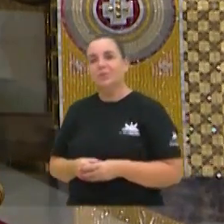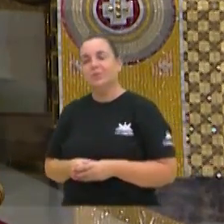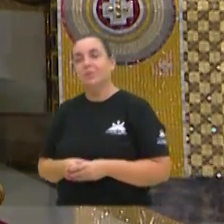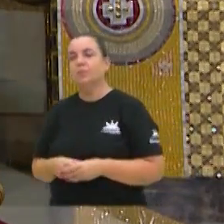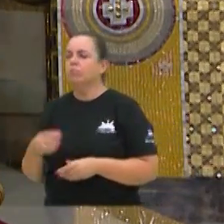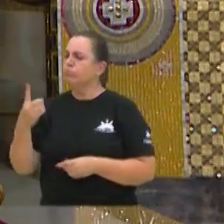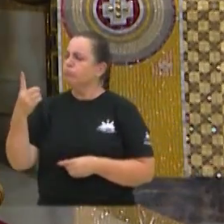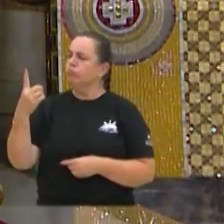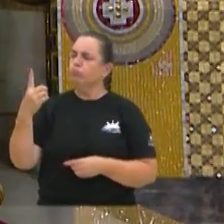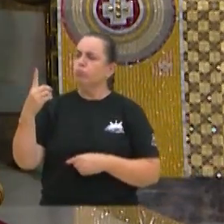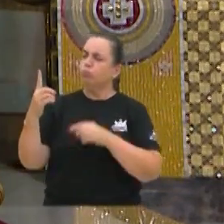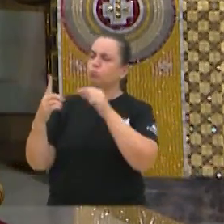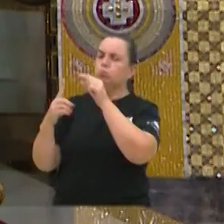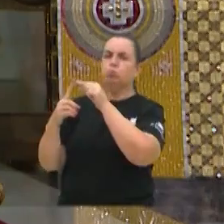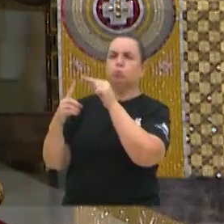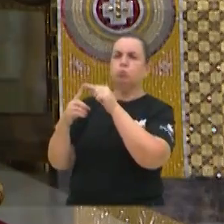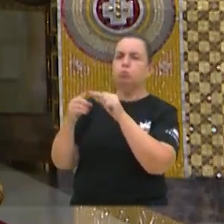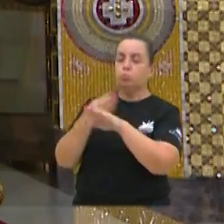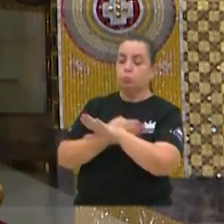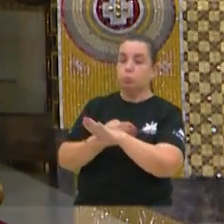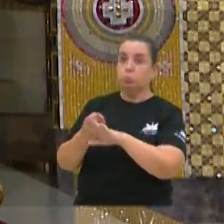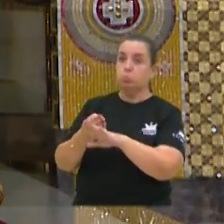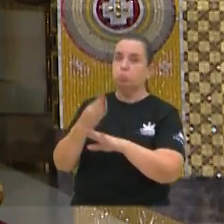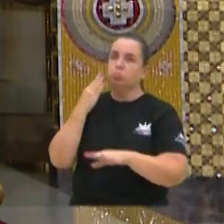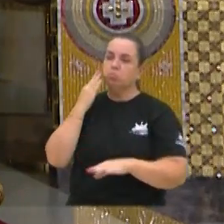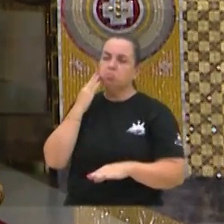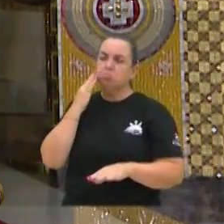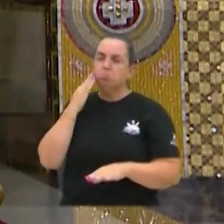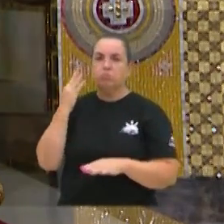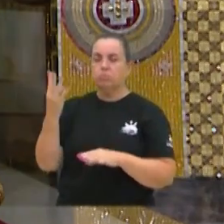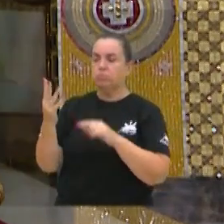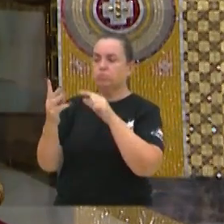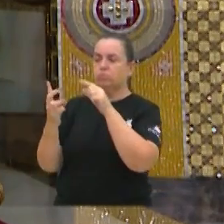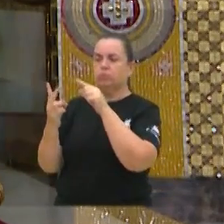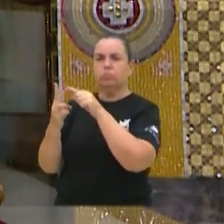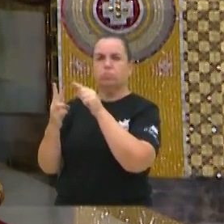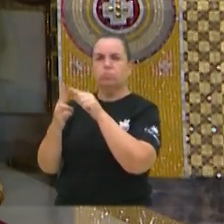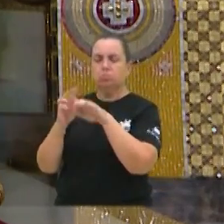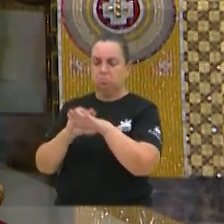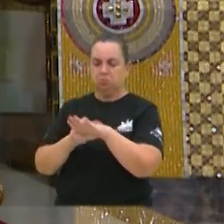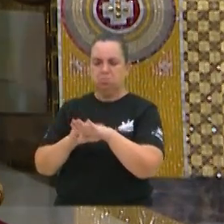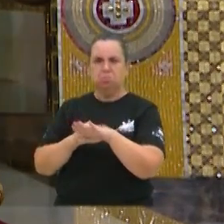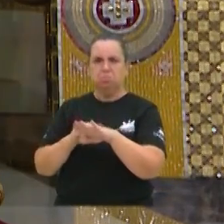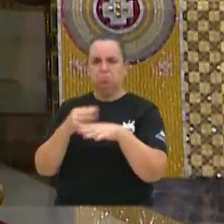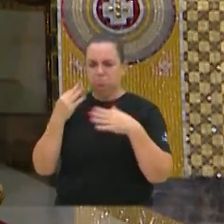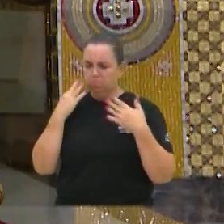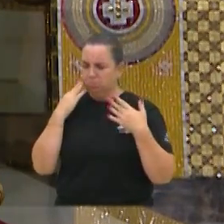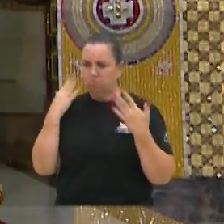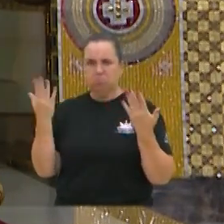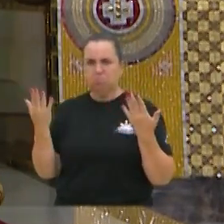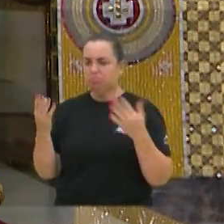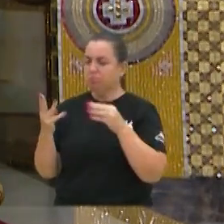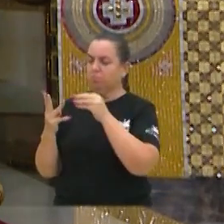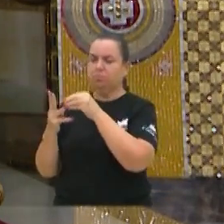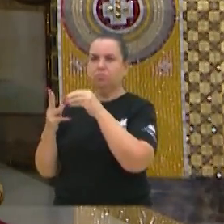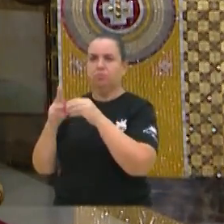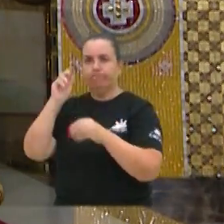Dizem que um é branco, outro cor de jambo, outro rei é negro.